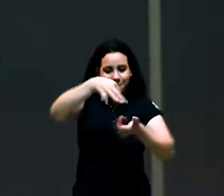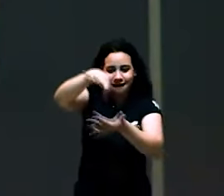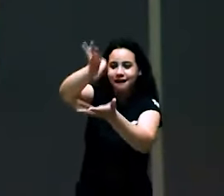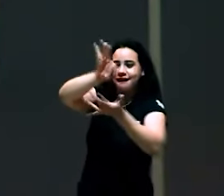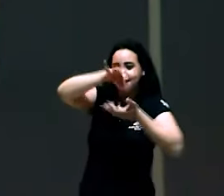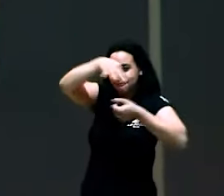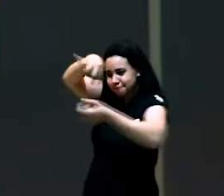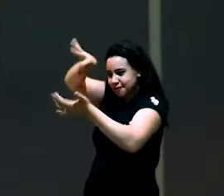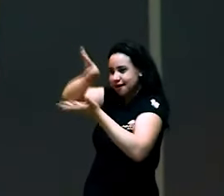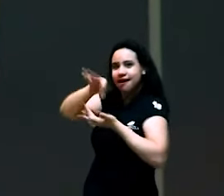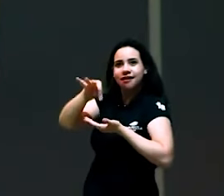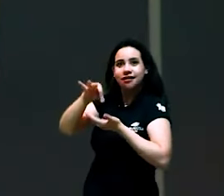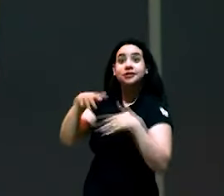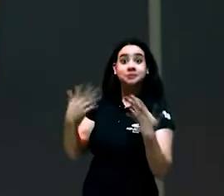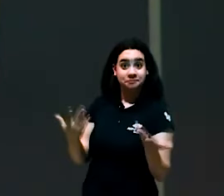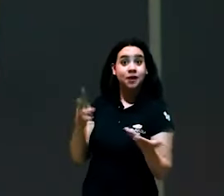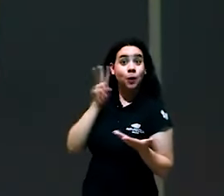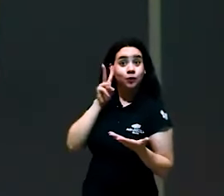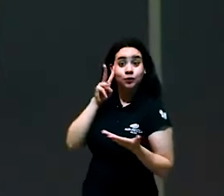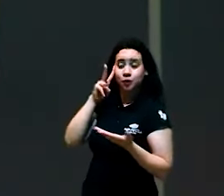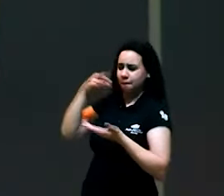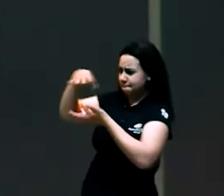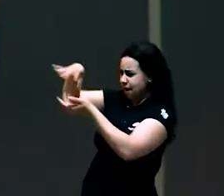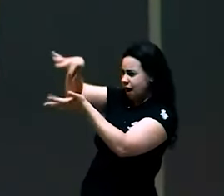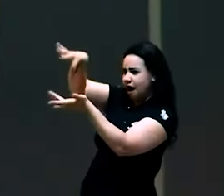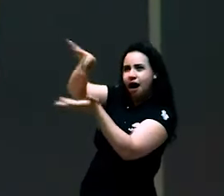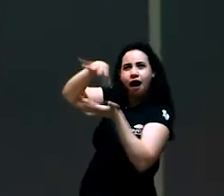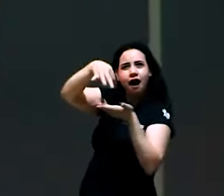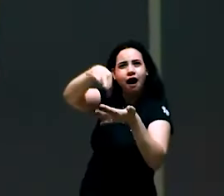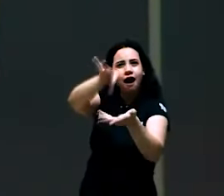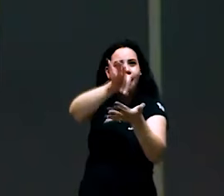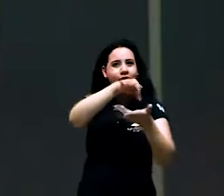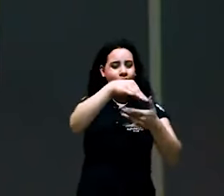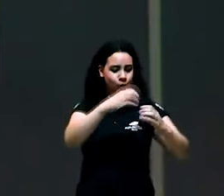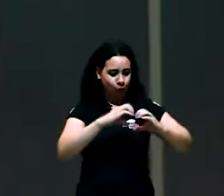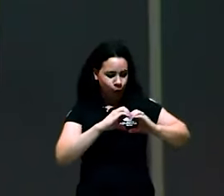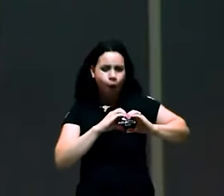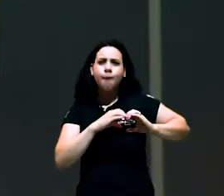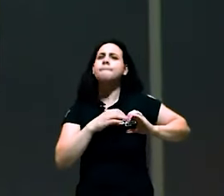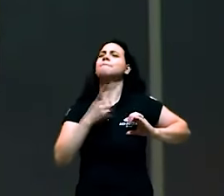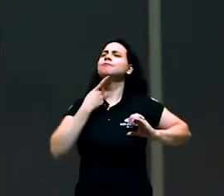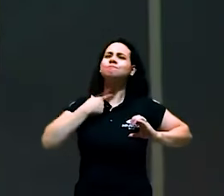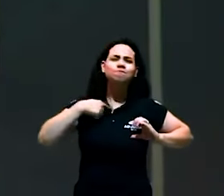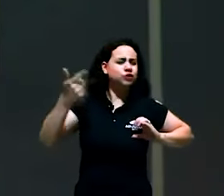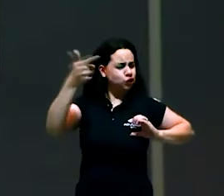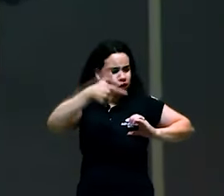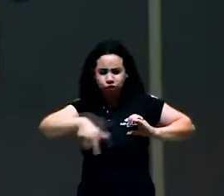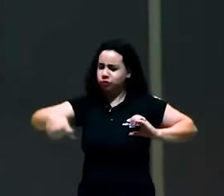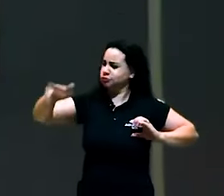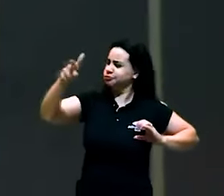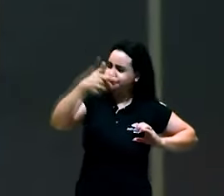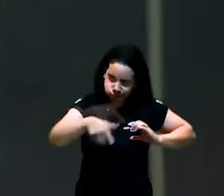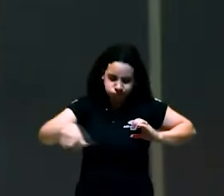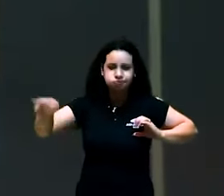vezes dentro da história. E há ansiedade e desejo no nosso coração que se repita nesta